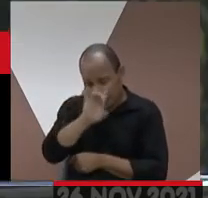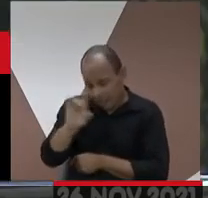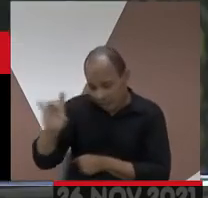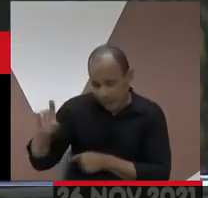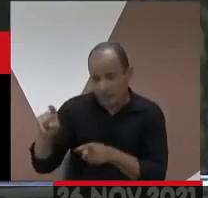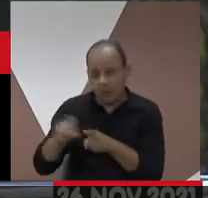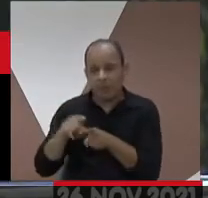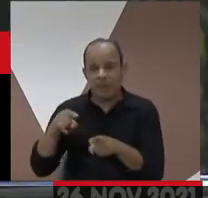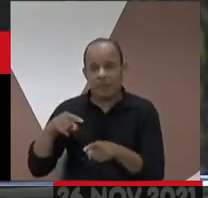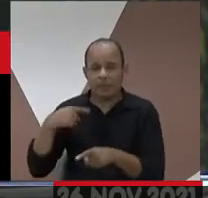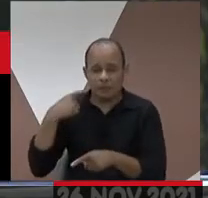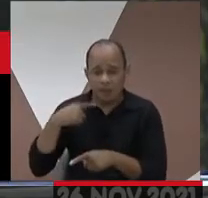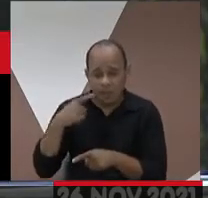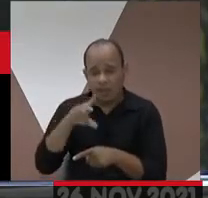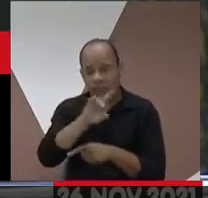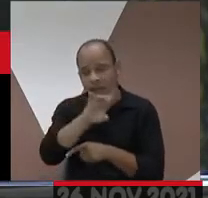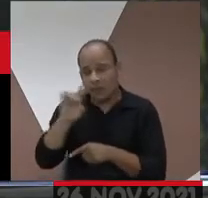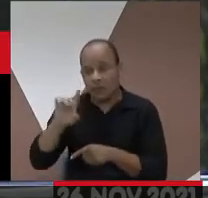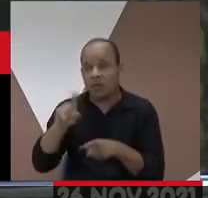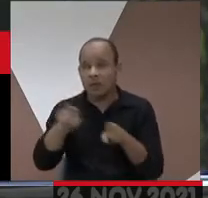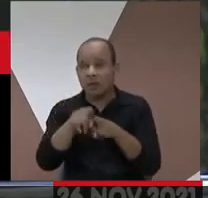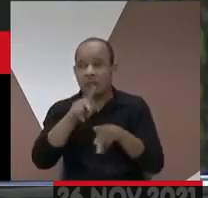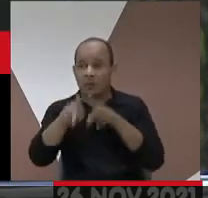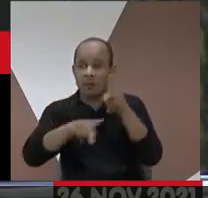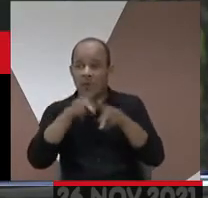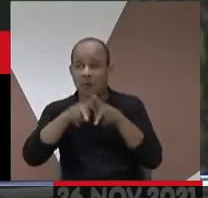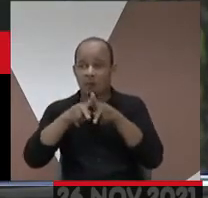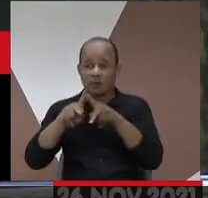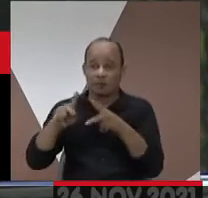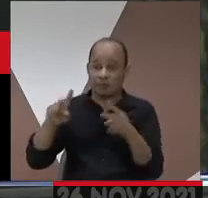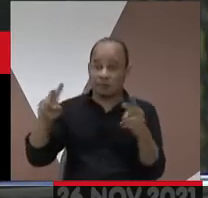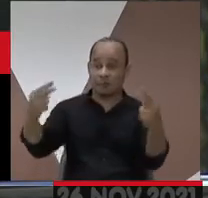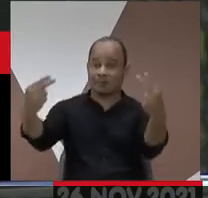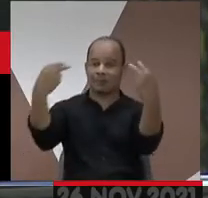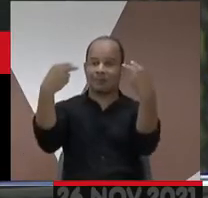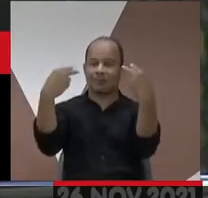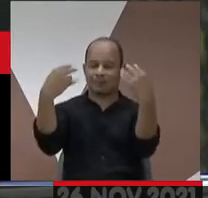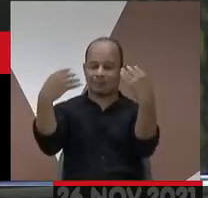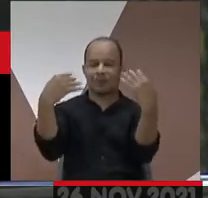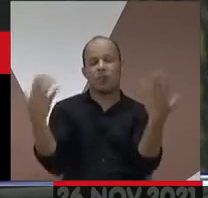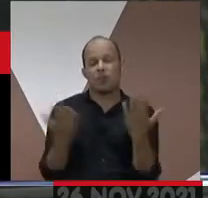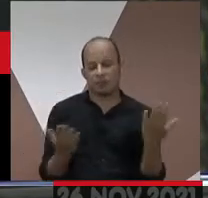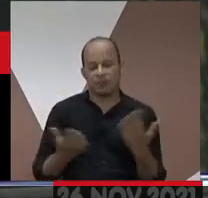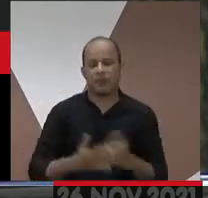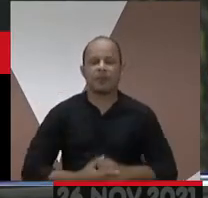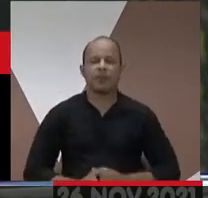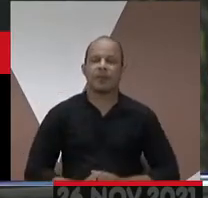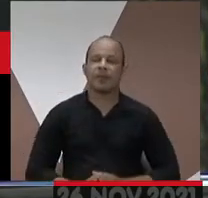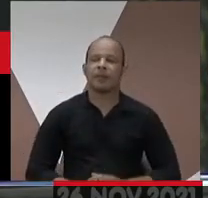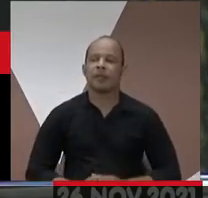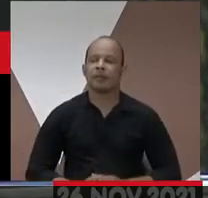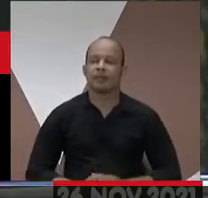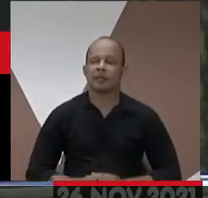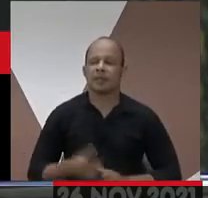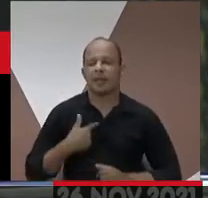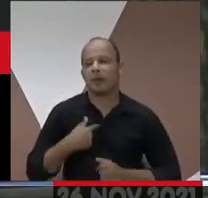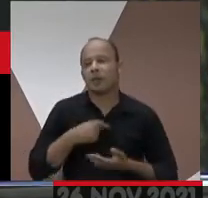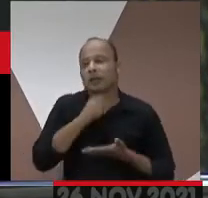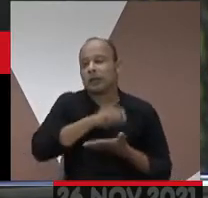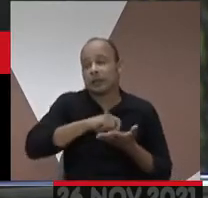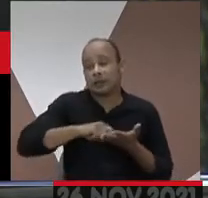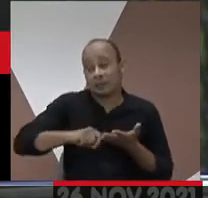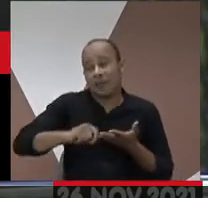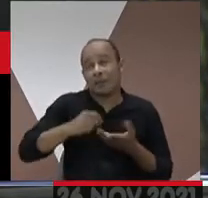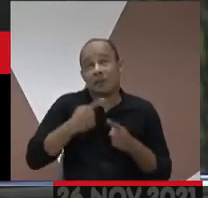e o pessoal da galeria que está nos acompanhando nessa manhã de hoje. Eu escrevi aqui para ser mais rápida e breve